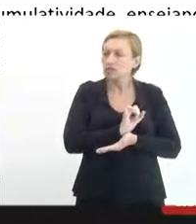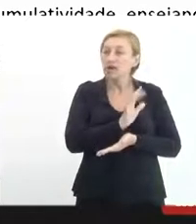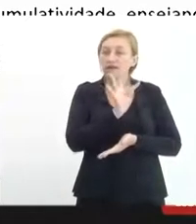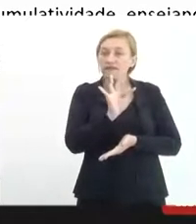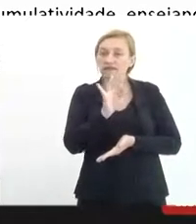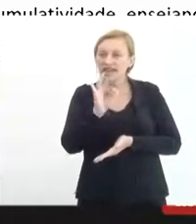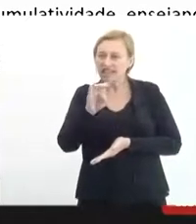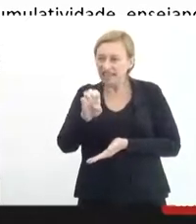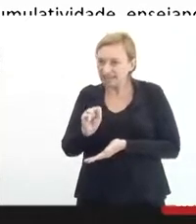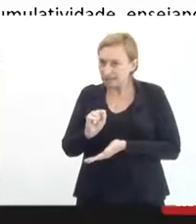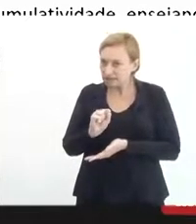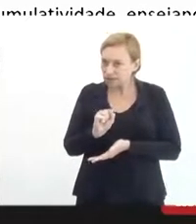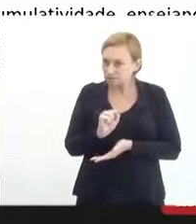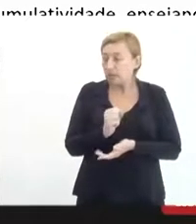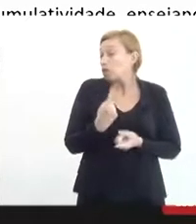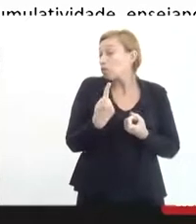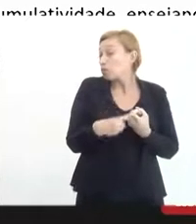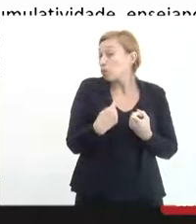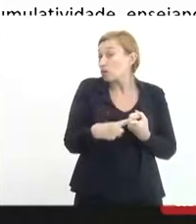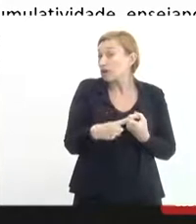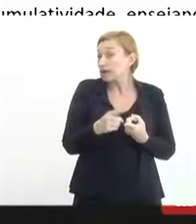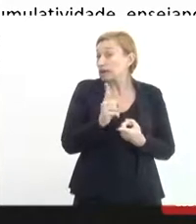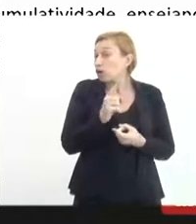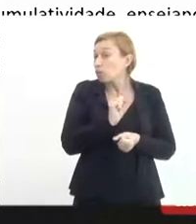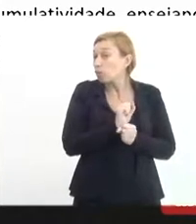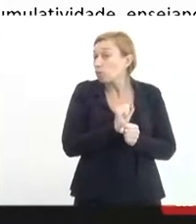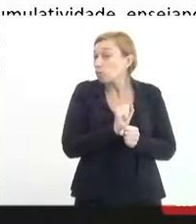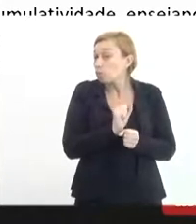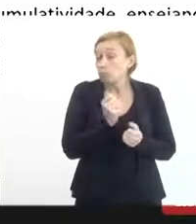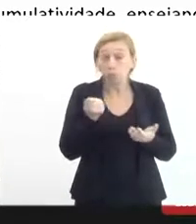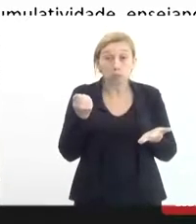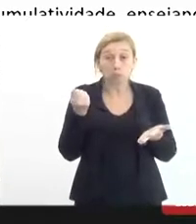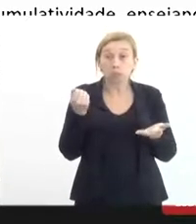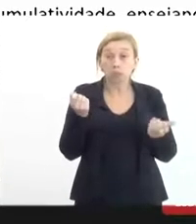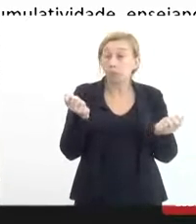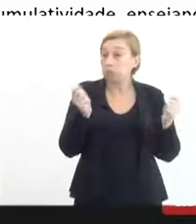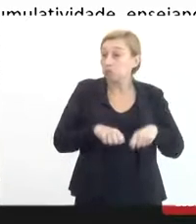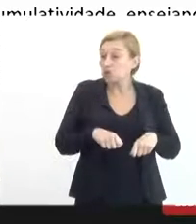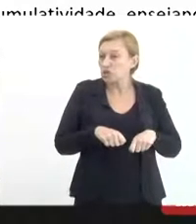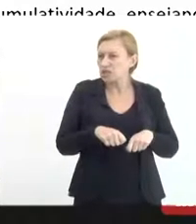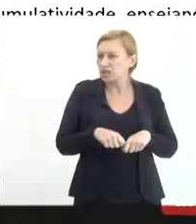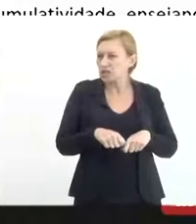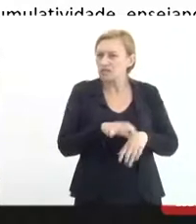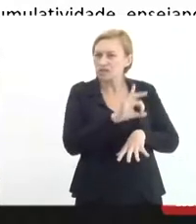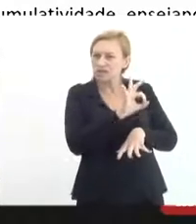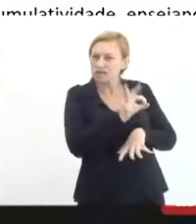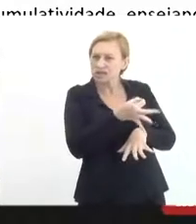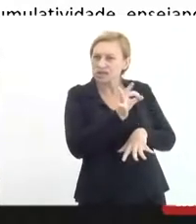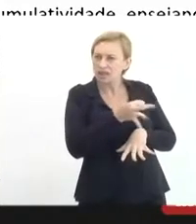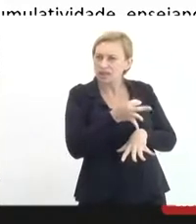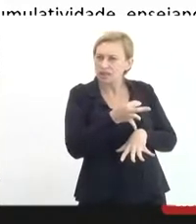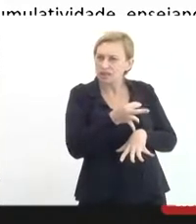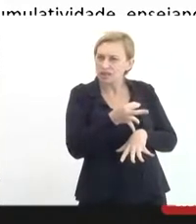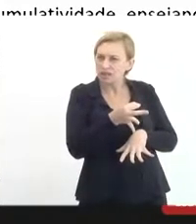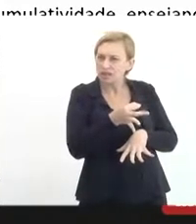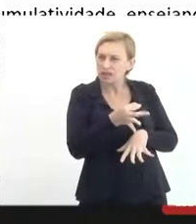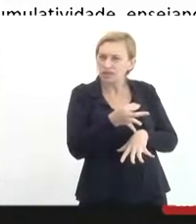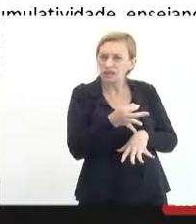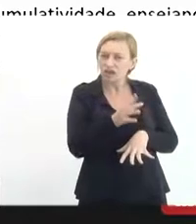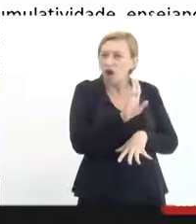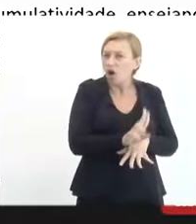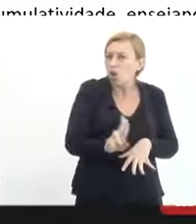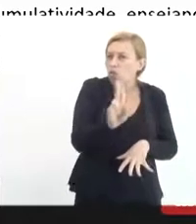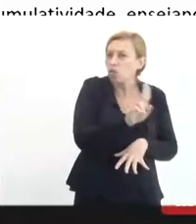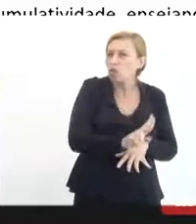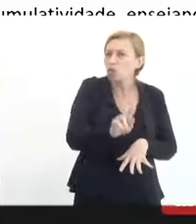fáticas, né? Porque não foi possível lograr adequadamente evidenciar a